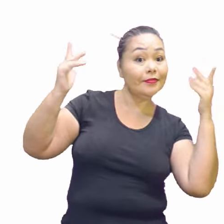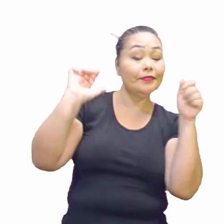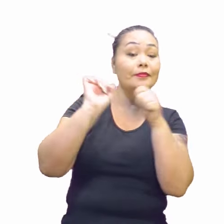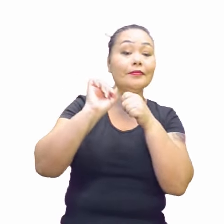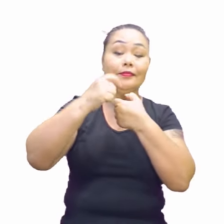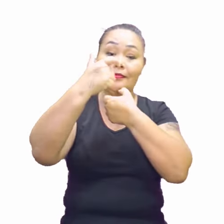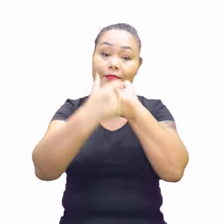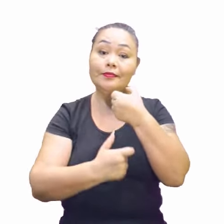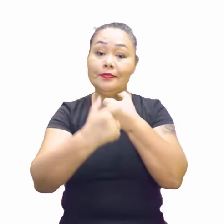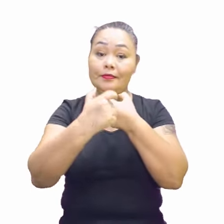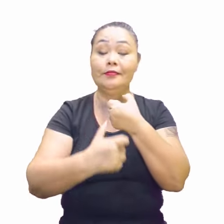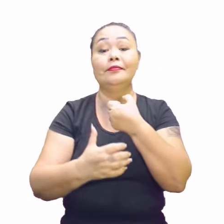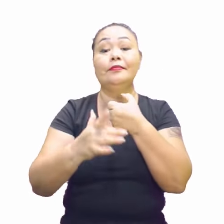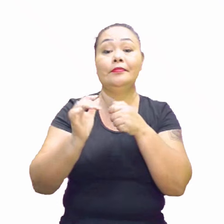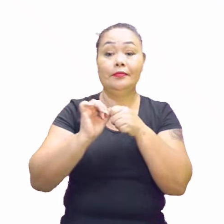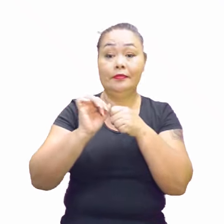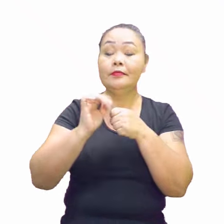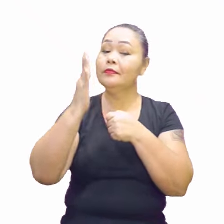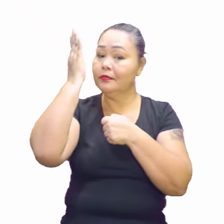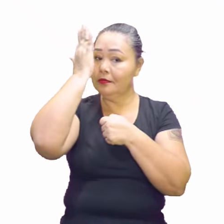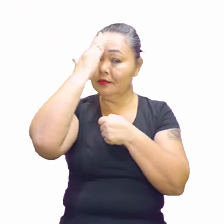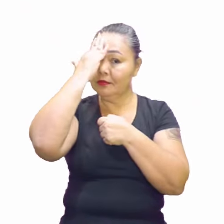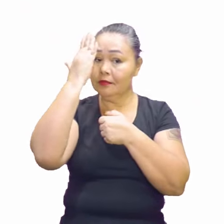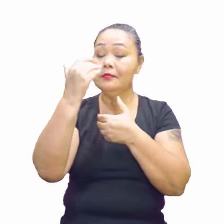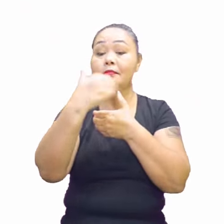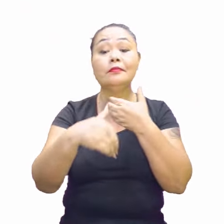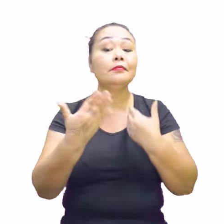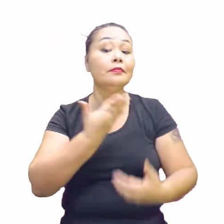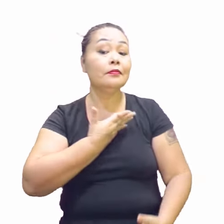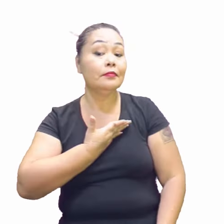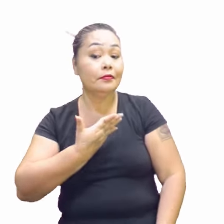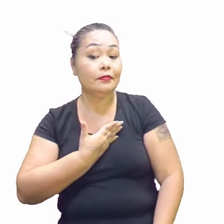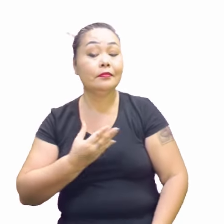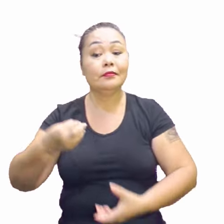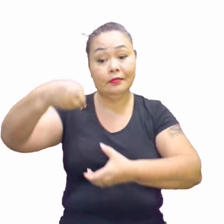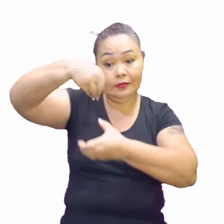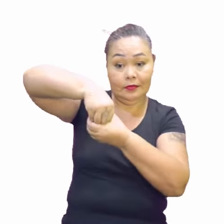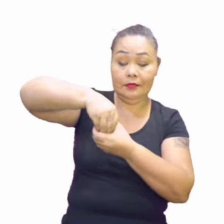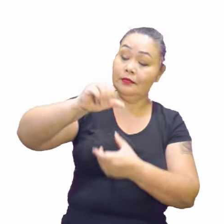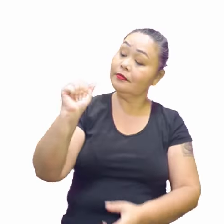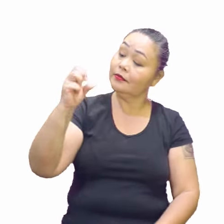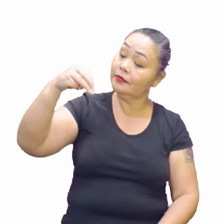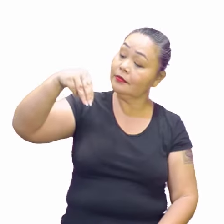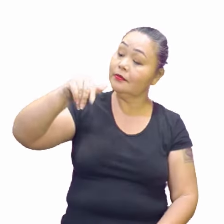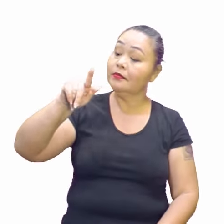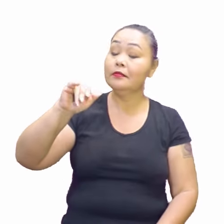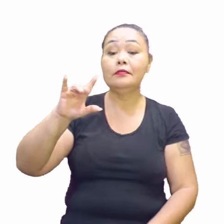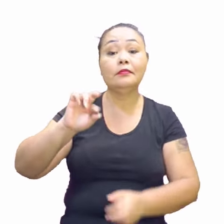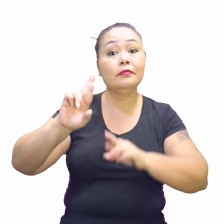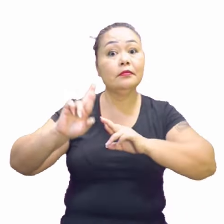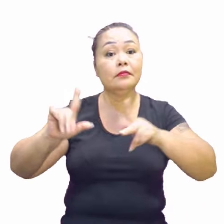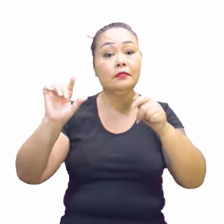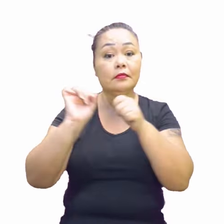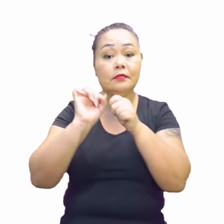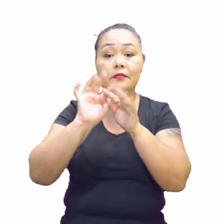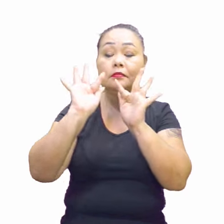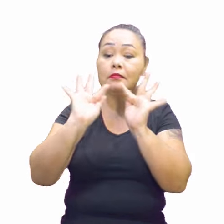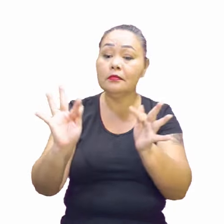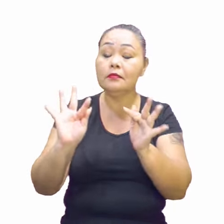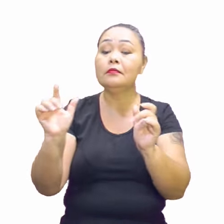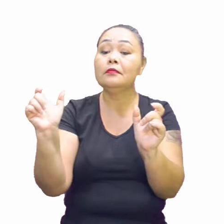é o sujeito ali, pessoal? Você já identifica as amigas e o núcleo, amigas. A diferença entre sujeito